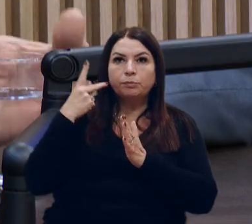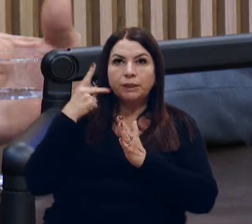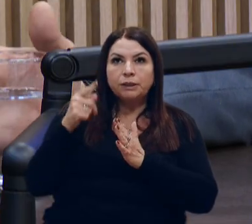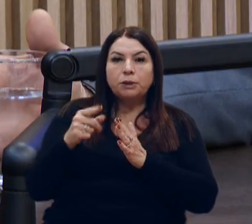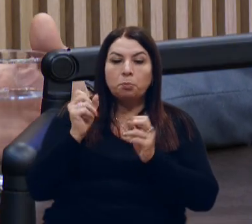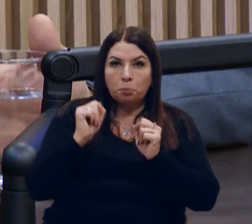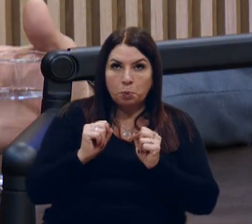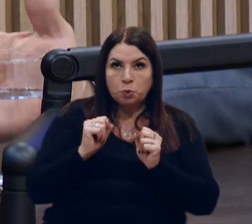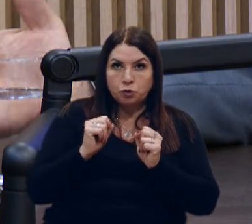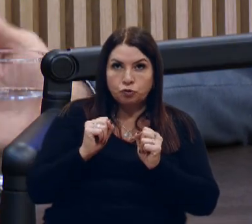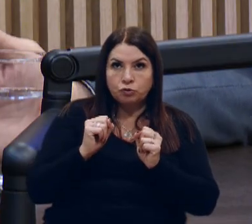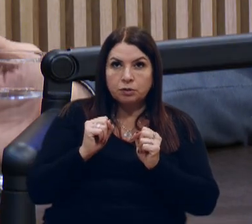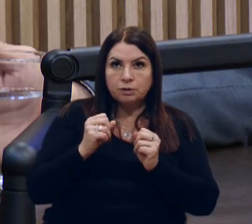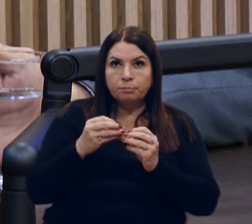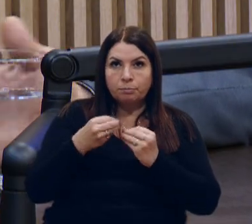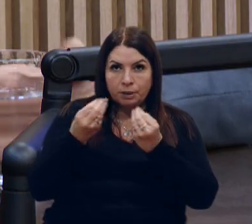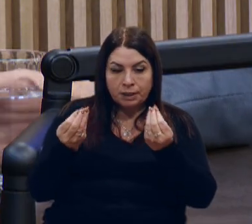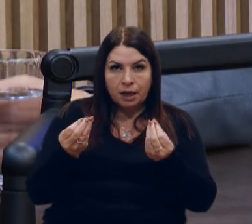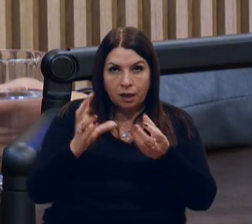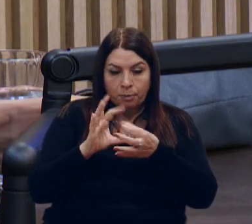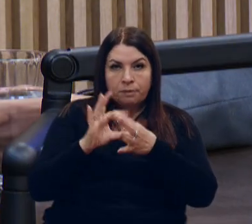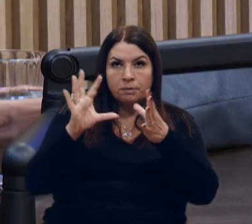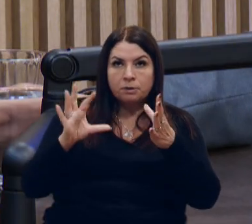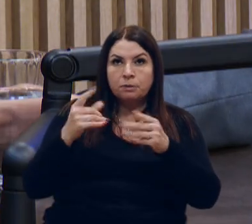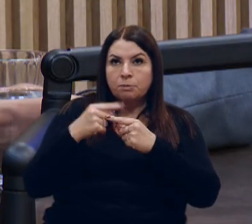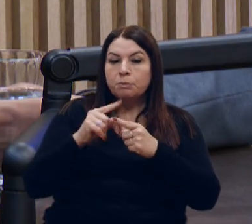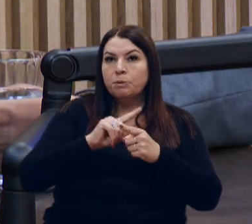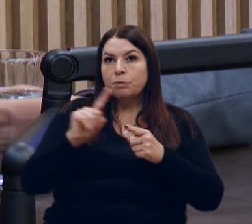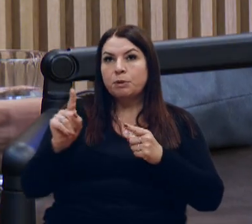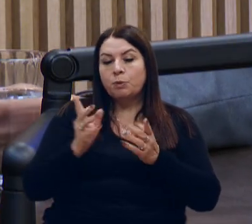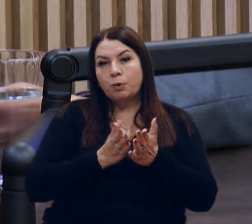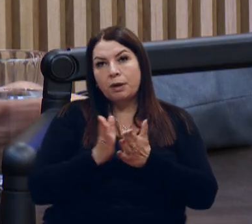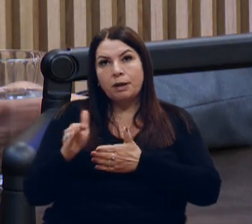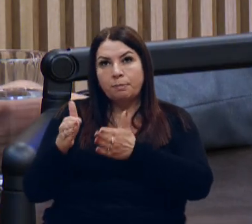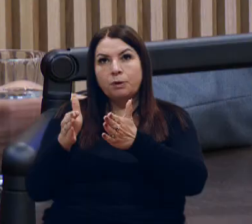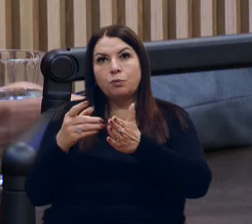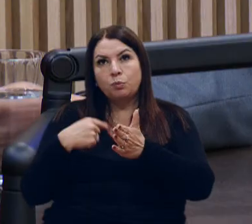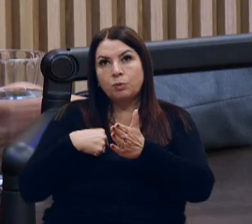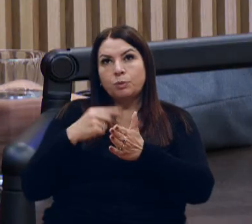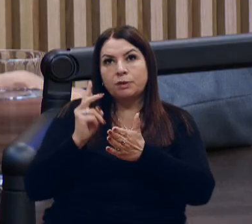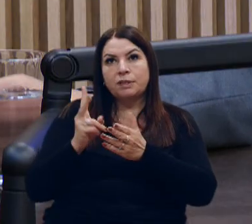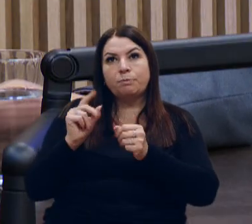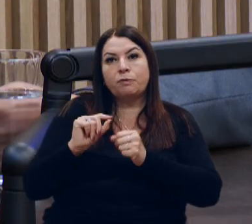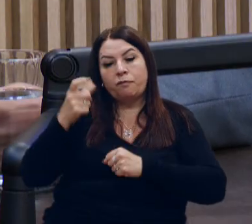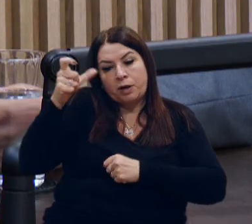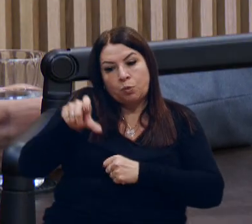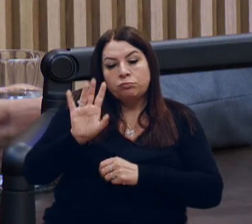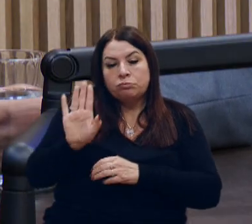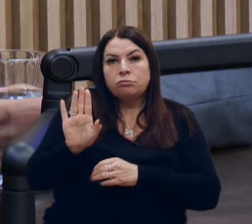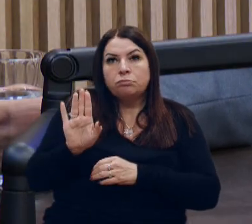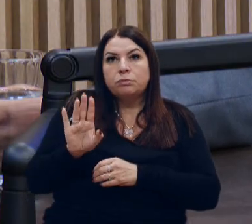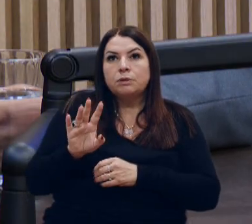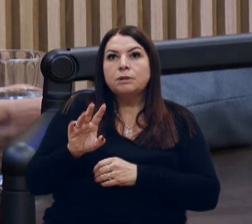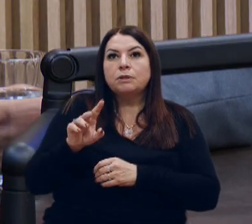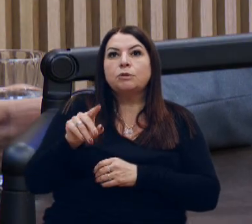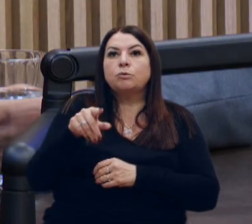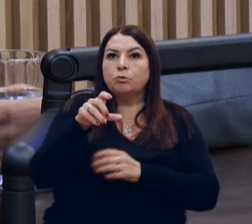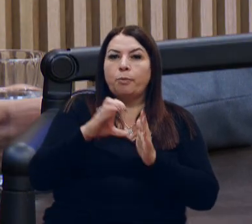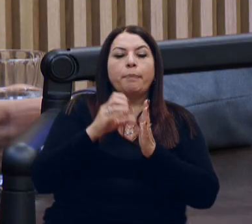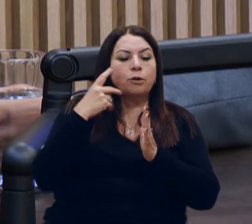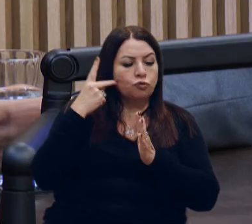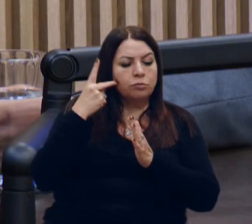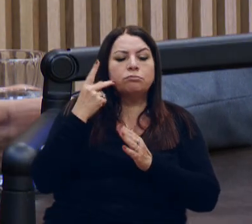se poderia me dar uma liberação para mim poder seguir o meu caminho da forma que eu sempre fui. O partido entendeu, foi